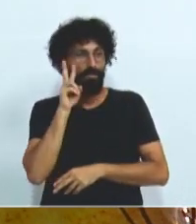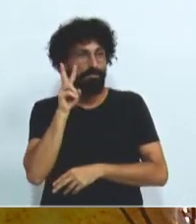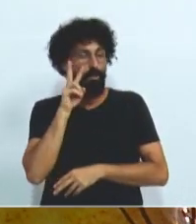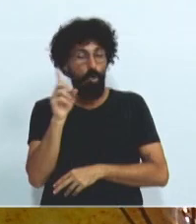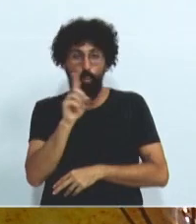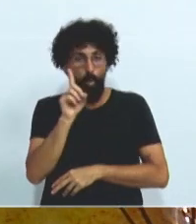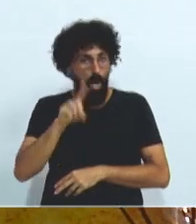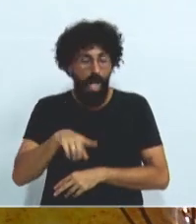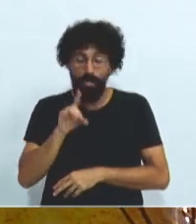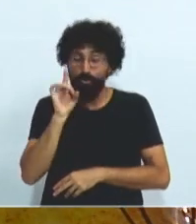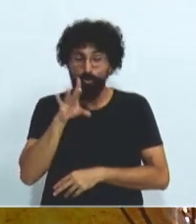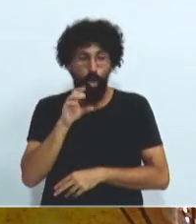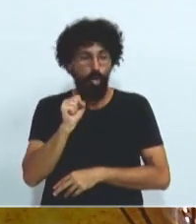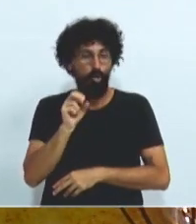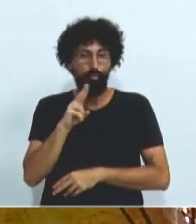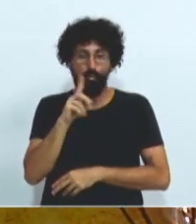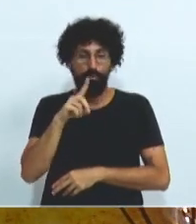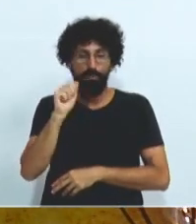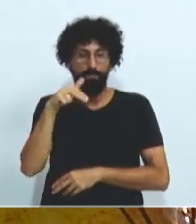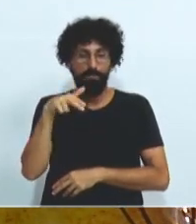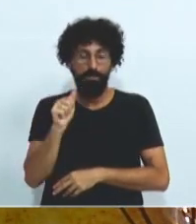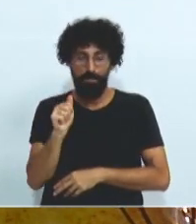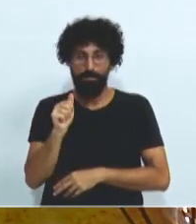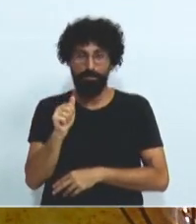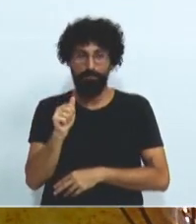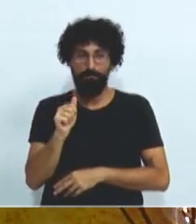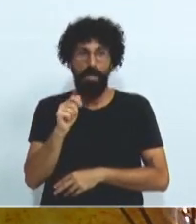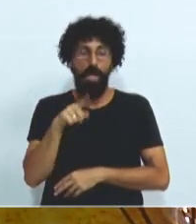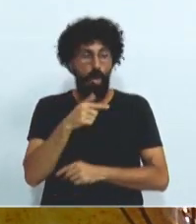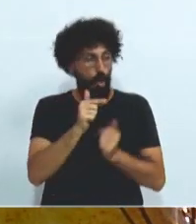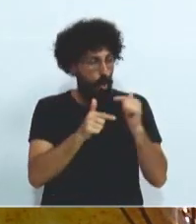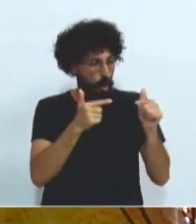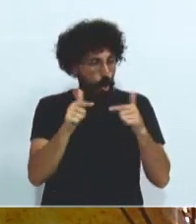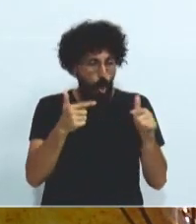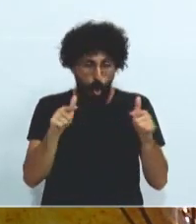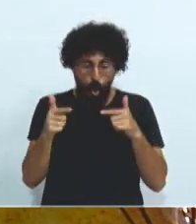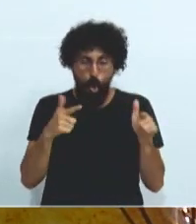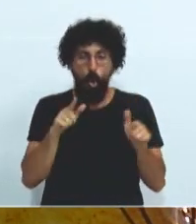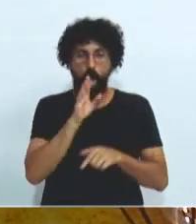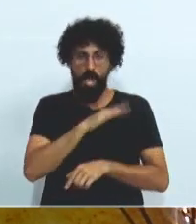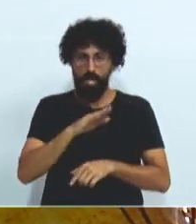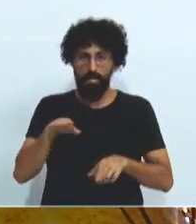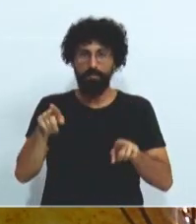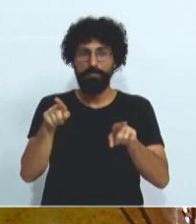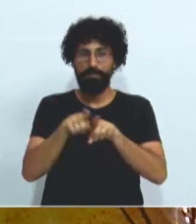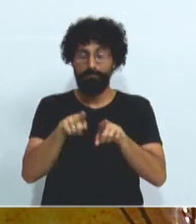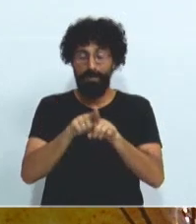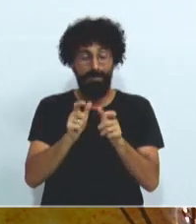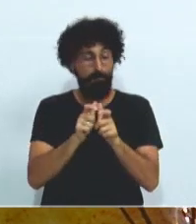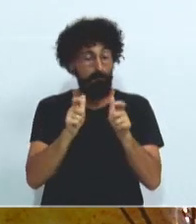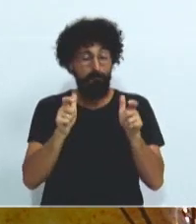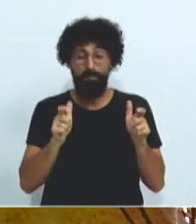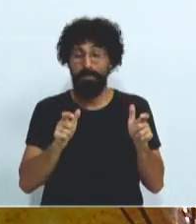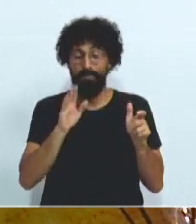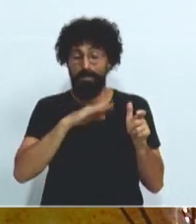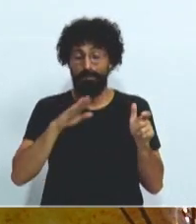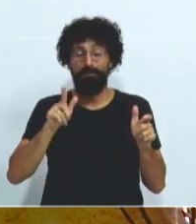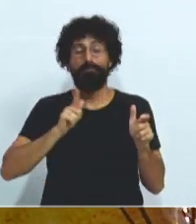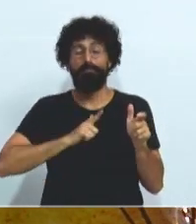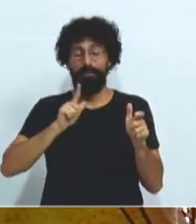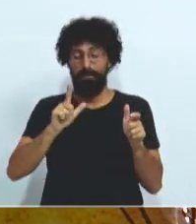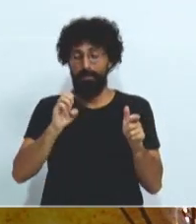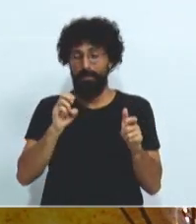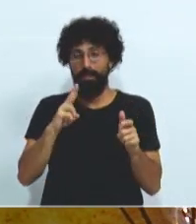outras crianças. E 70% das crianças que são assistidas ali têm leucemia, são casos com